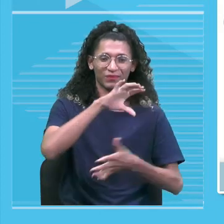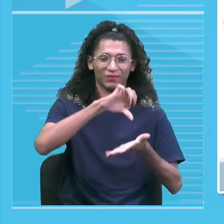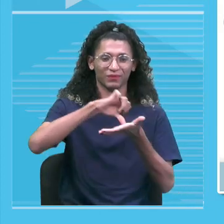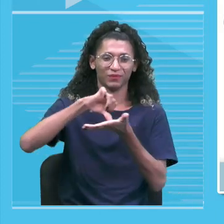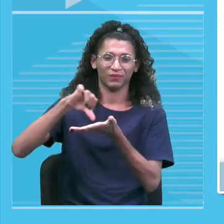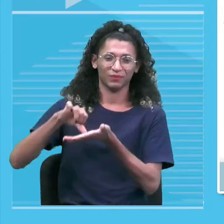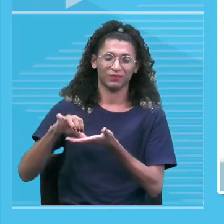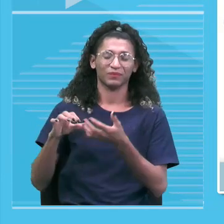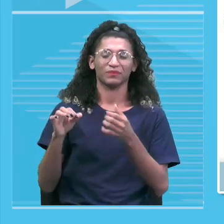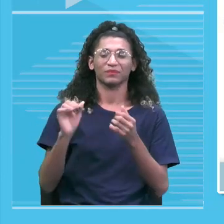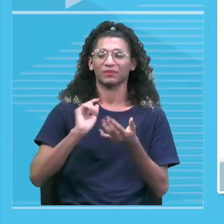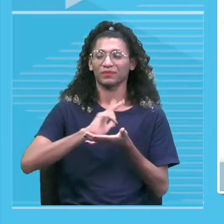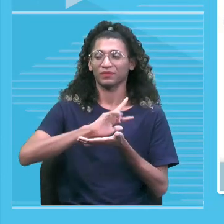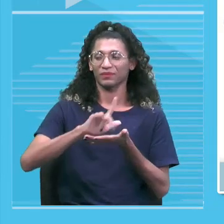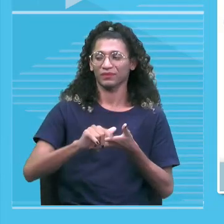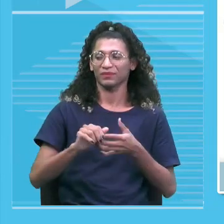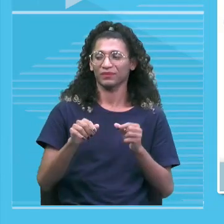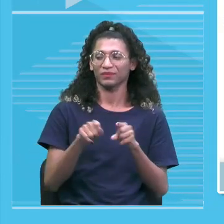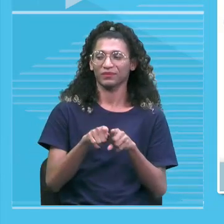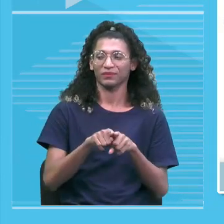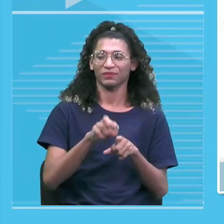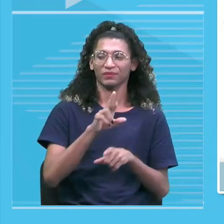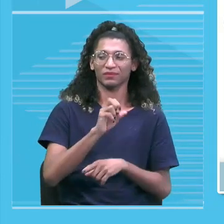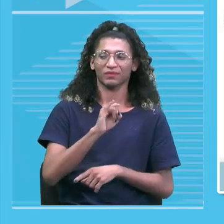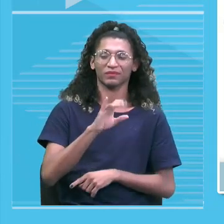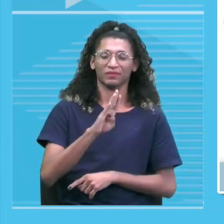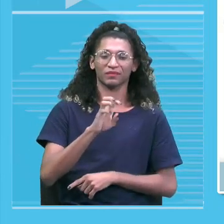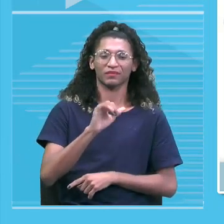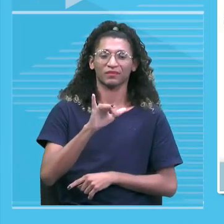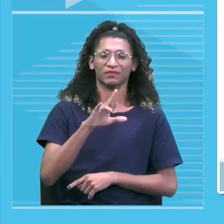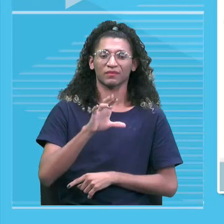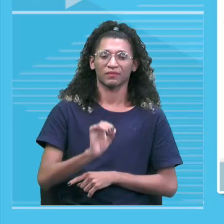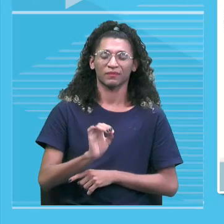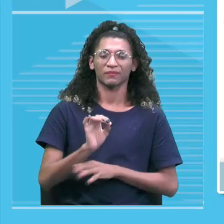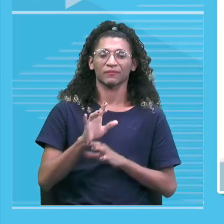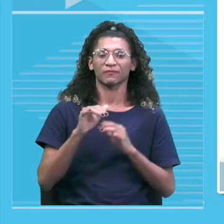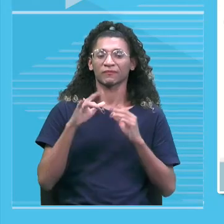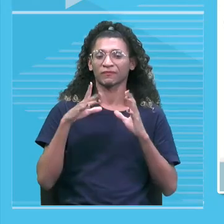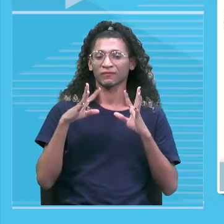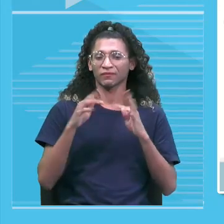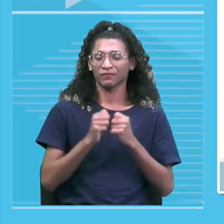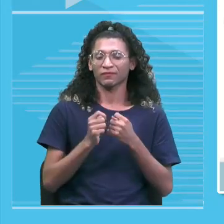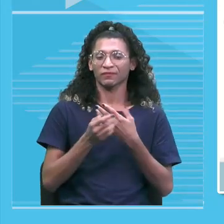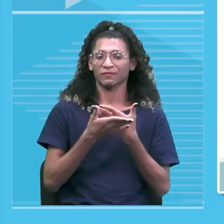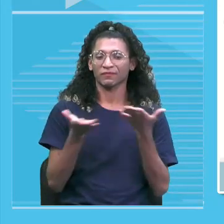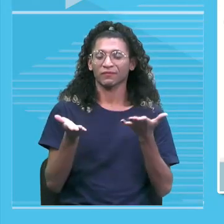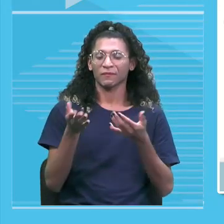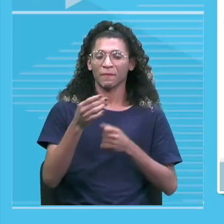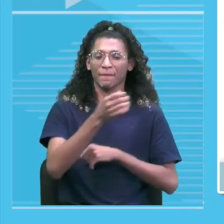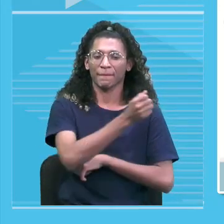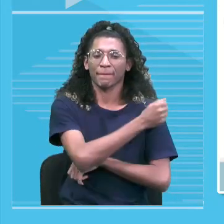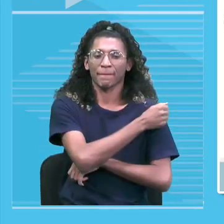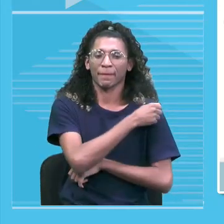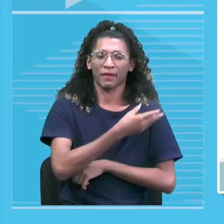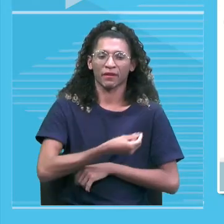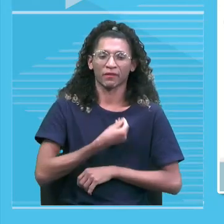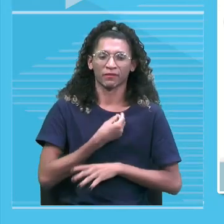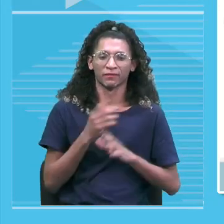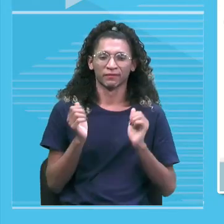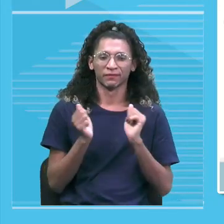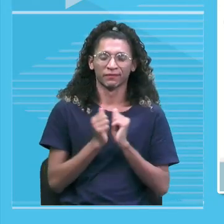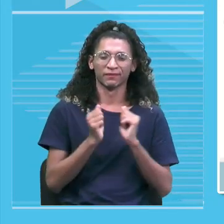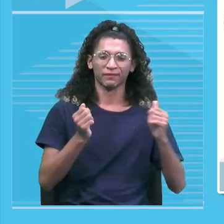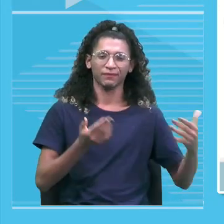de Ribeiro Gonçalves Uruçuí toda a galerinha que tá aqui com a gente sejam muito